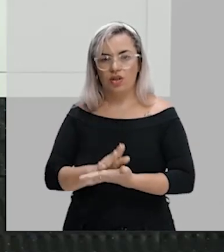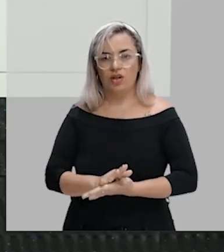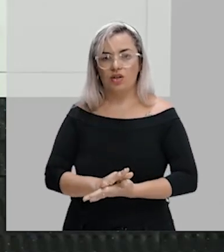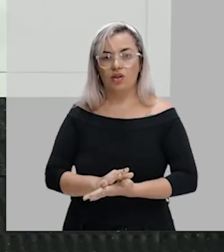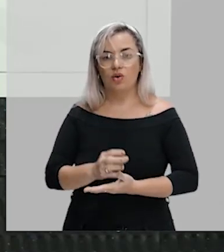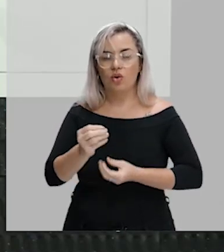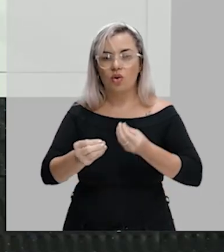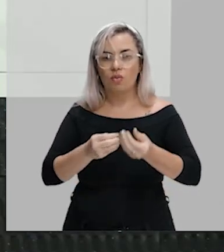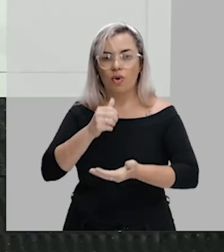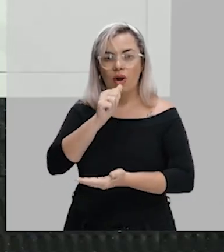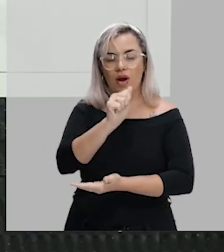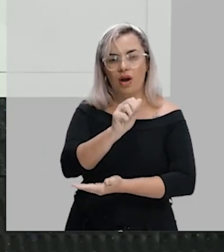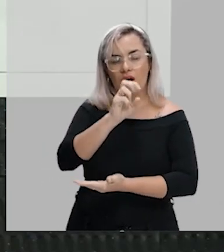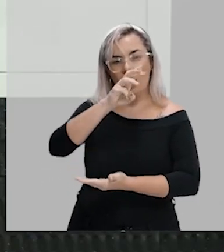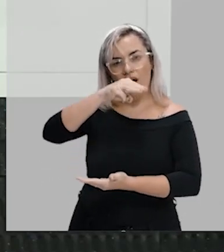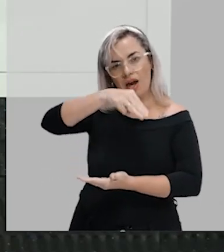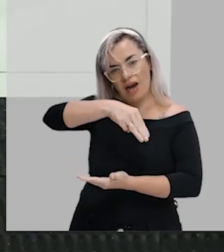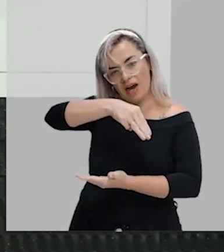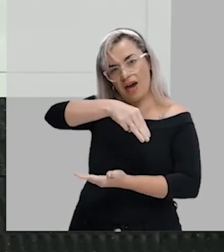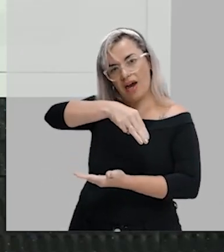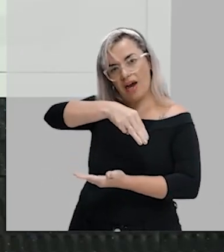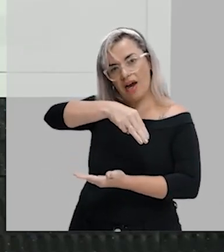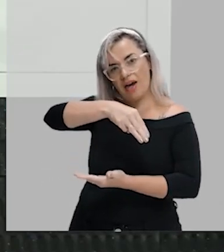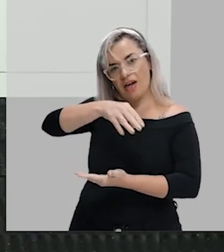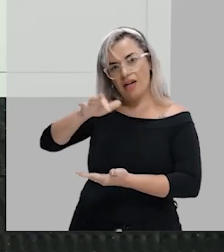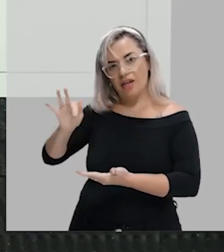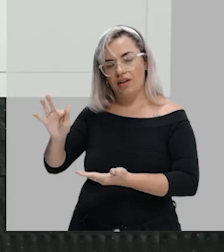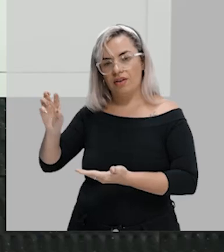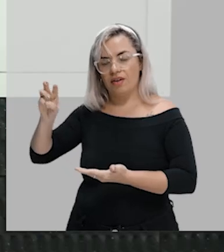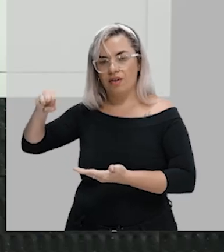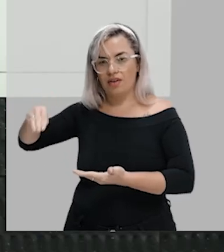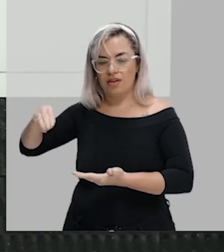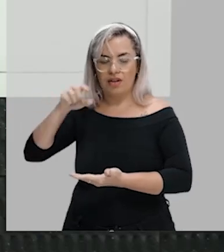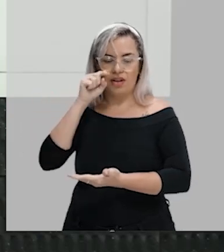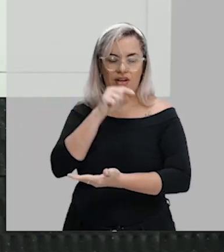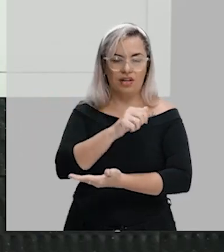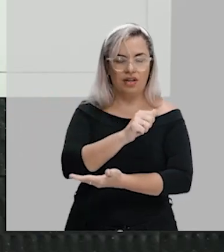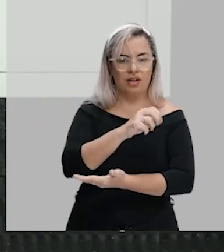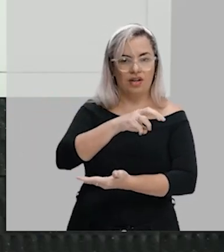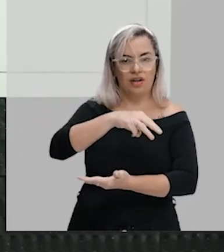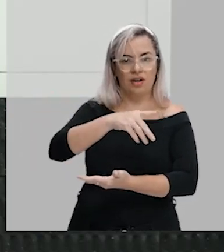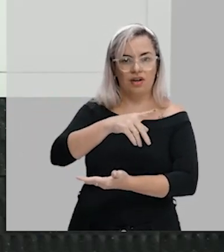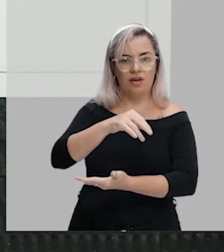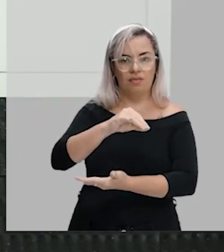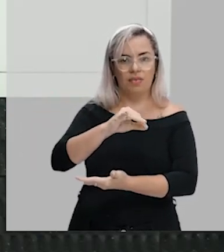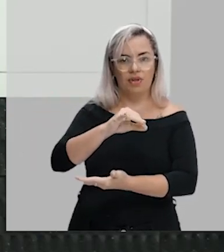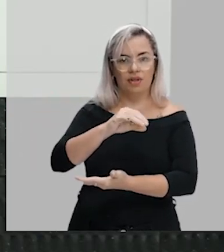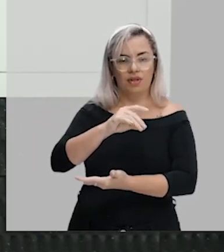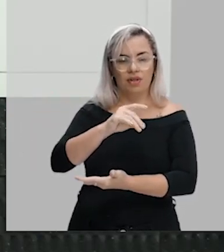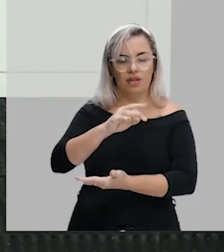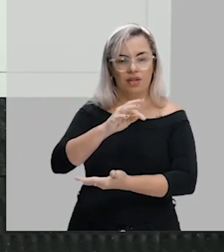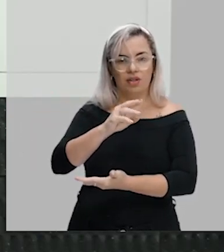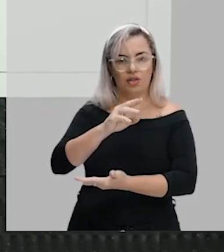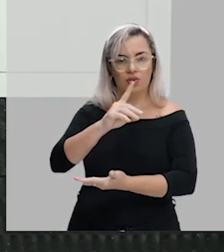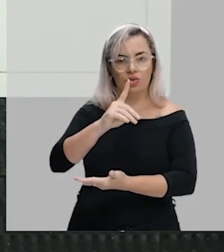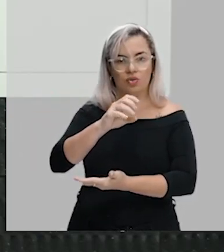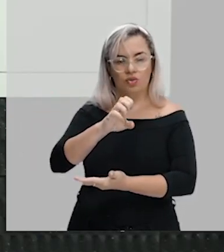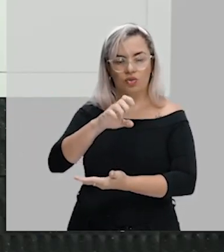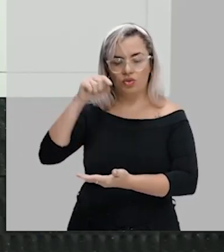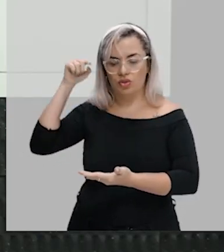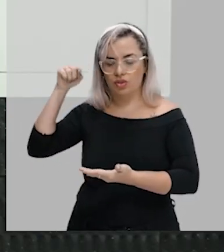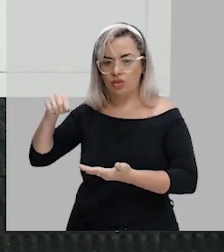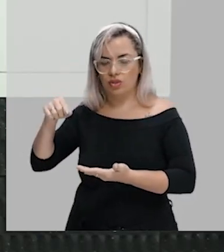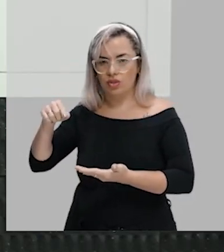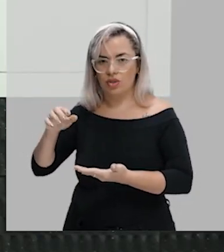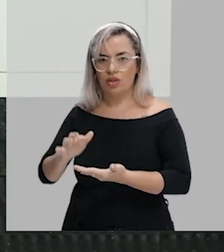né? A M é amplitude modulada e FM é frequência modulada, tá certo? Só para ter ideia